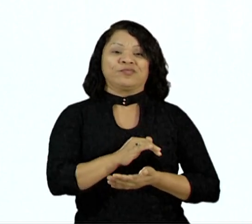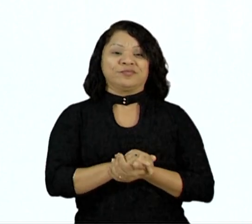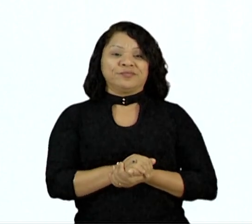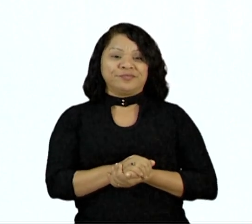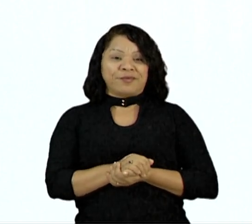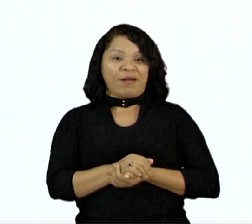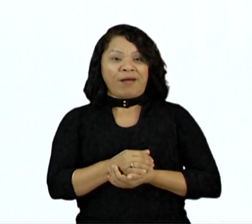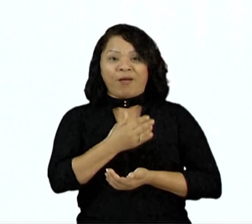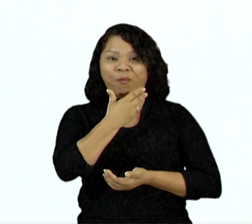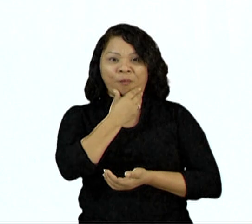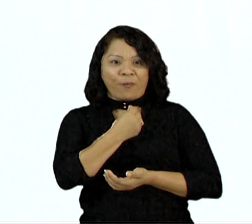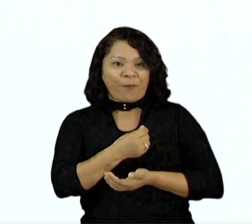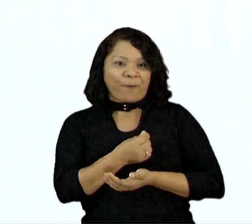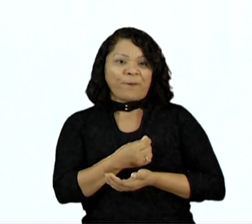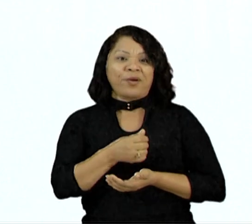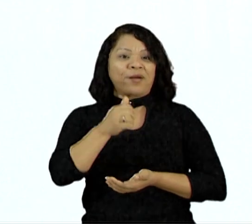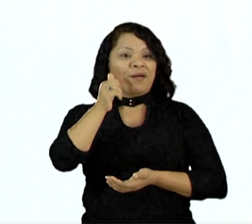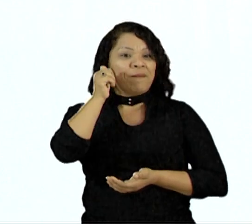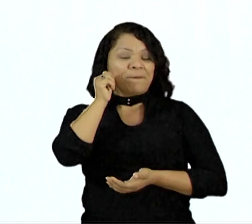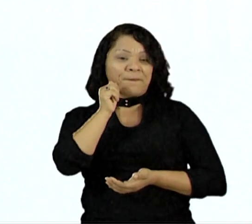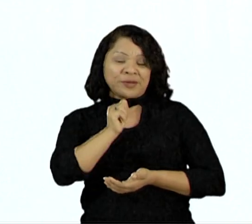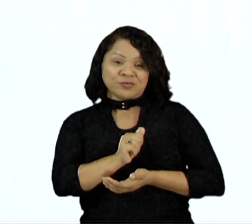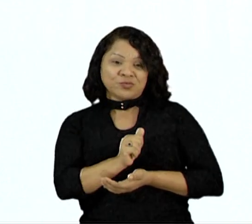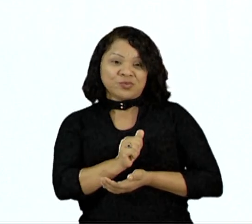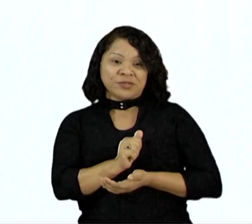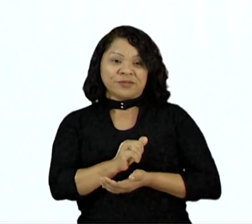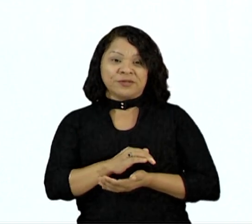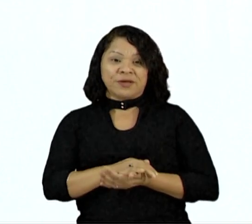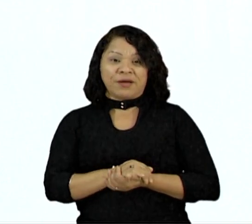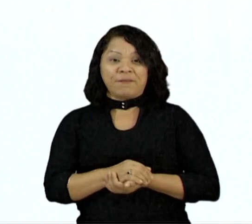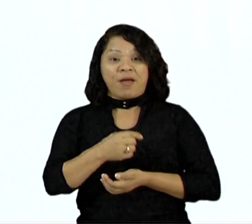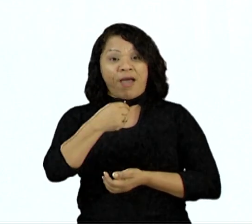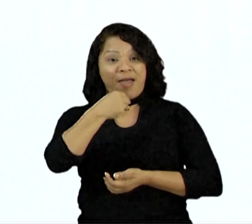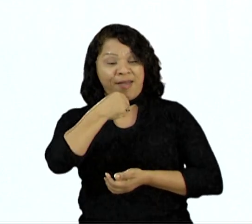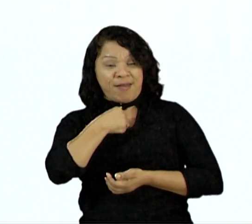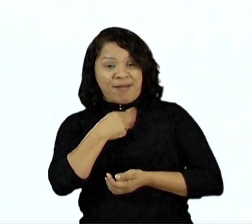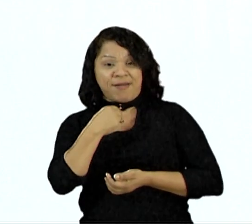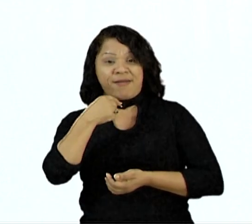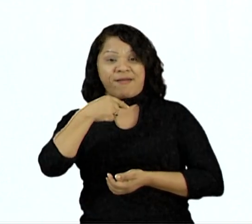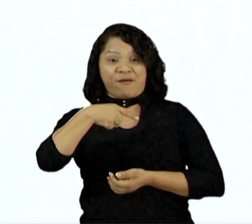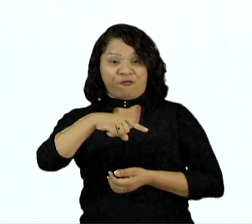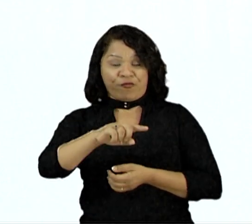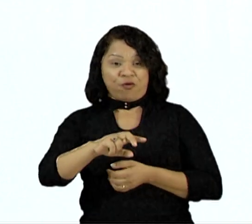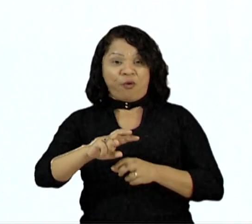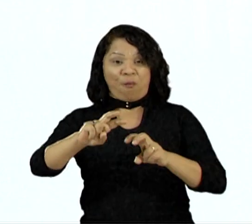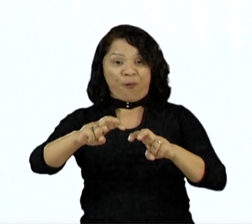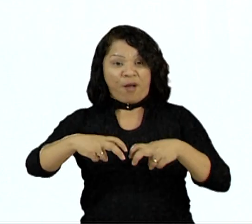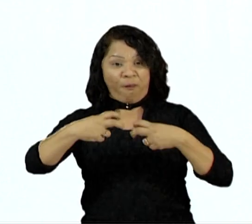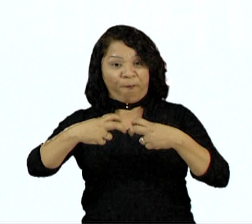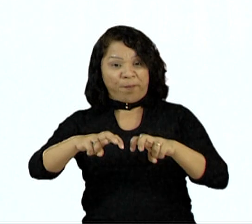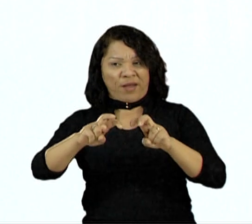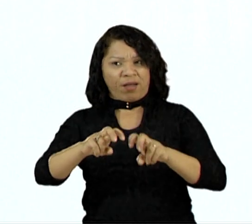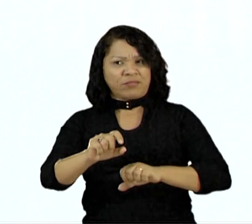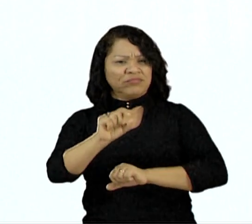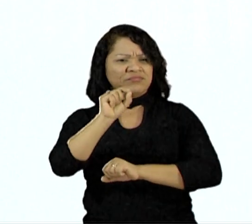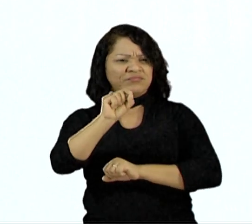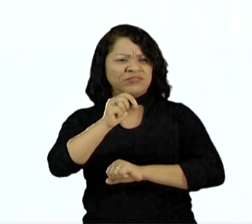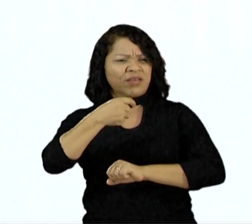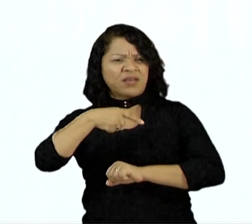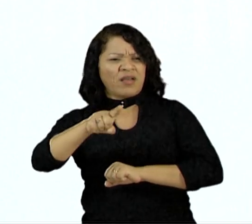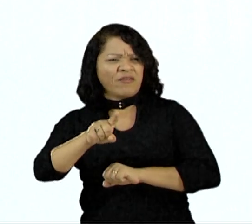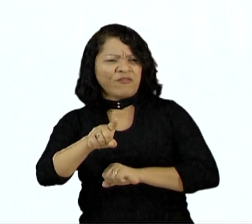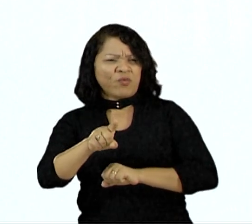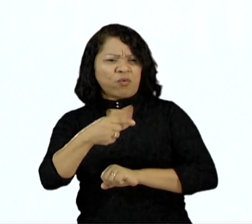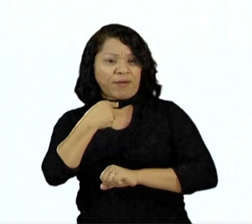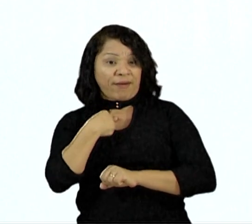novas, feminino, plural. Eu vou ao parque. Quem foi? Eu.